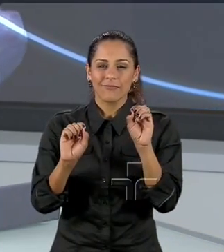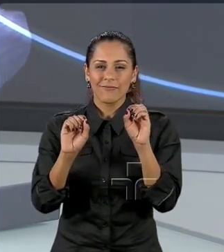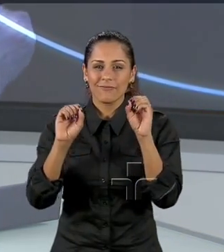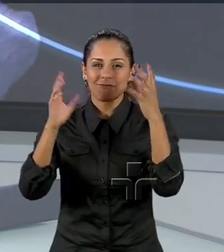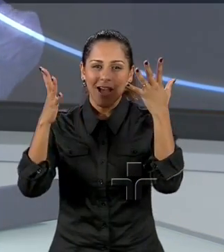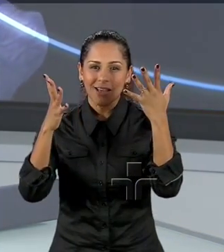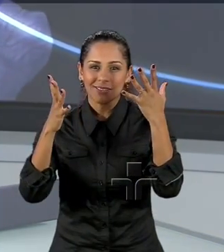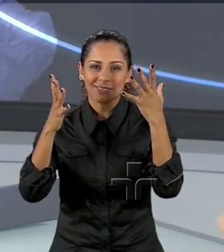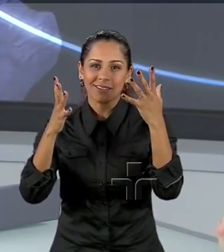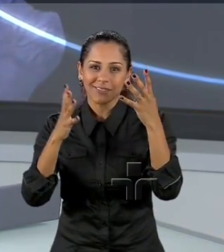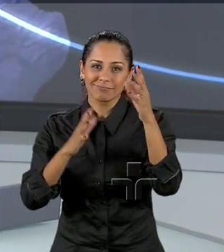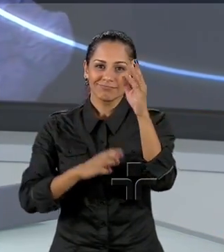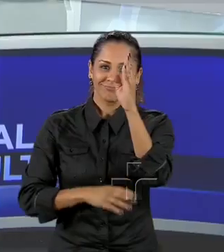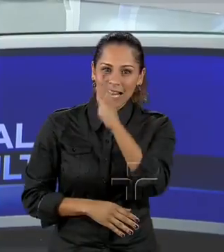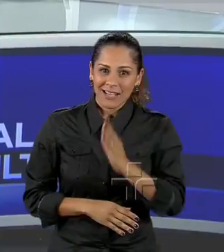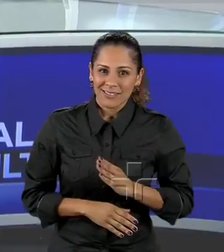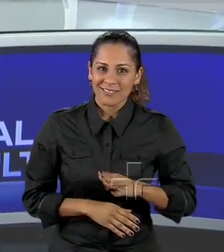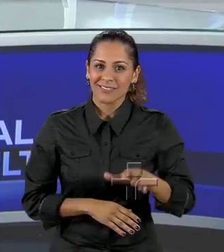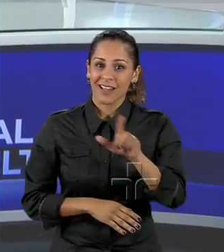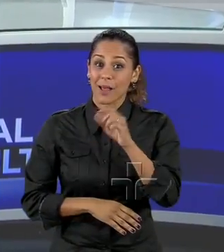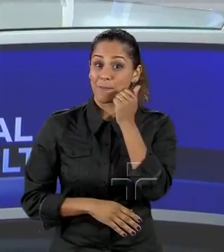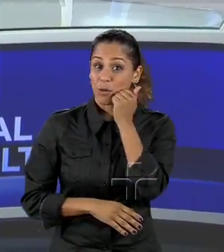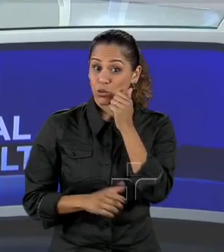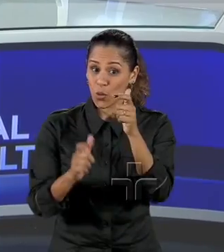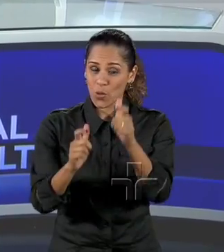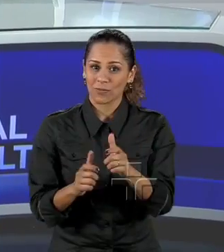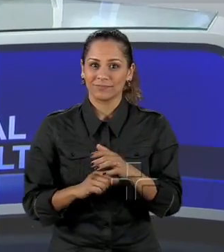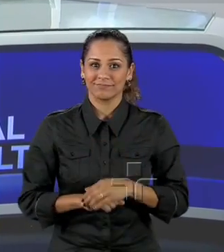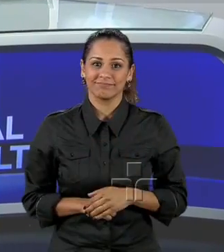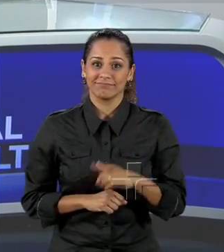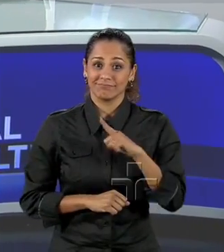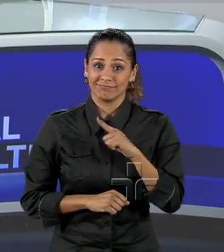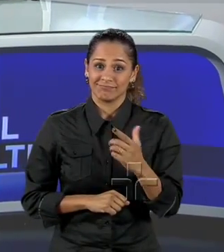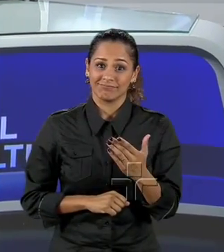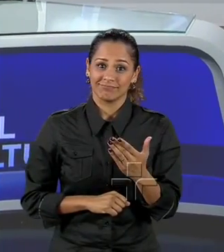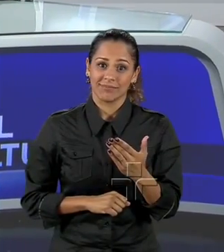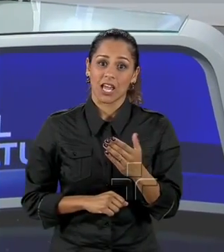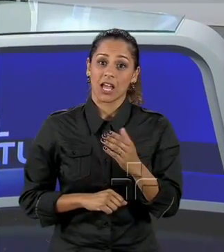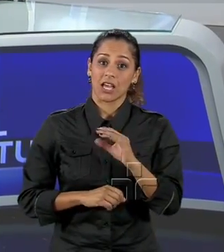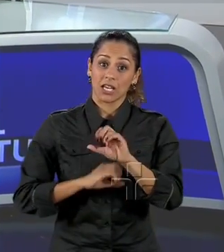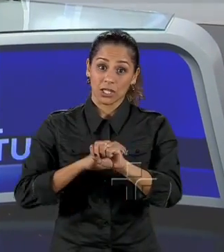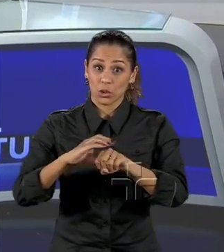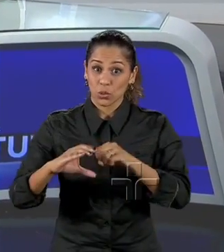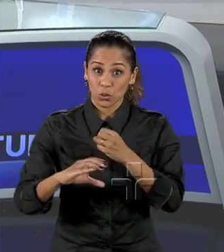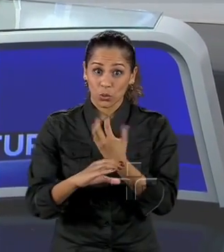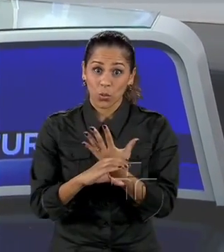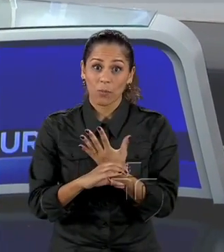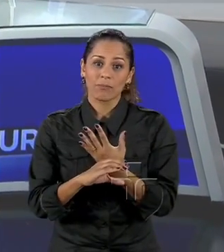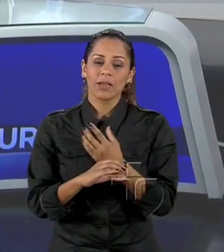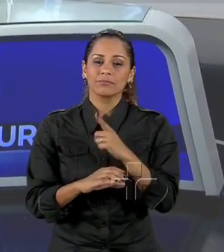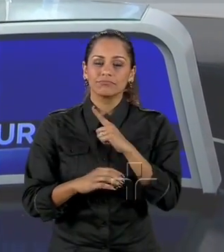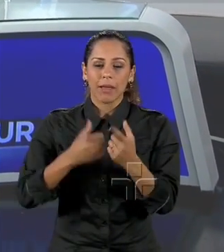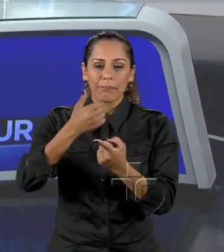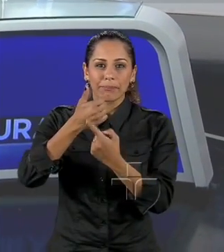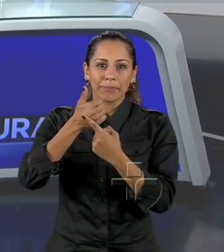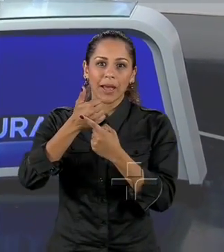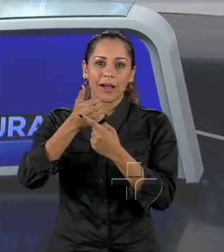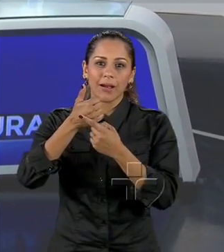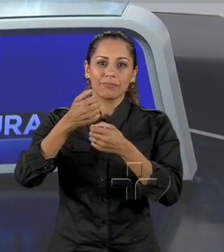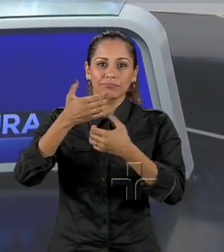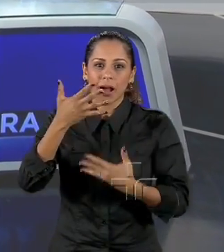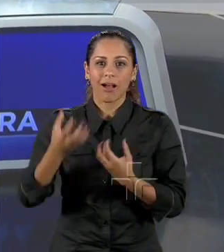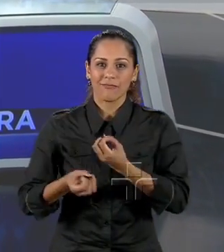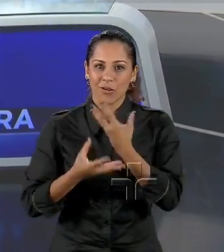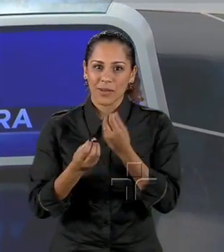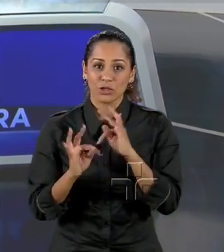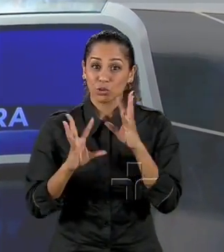torcida brasileira em Moscou. Inscreva-se no nosso canal no YouTube para ser notificado sobre tudo o que acontece no jornalismo da cultura. Anote